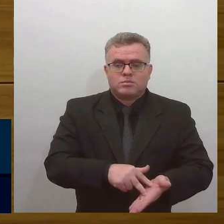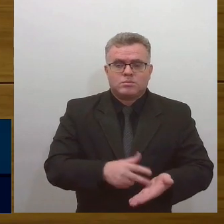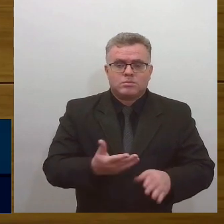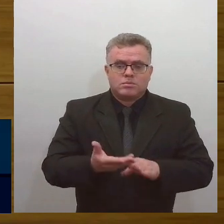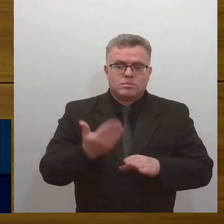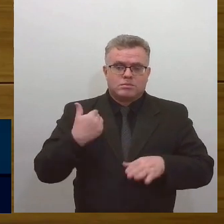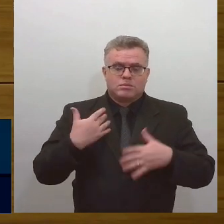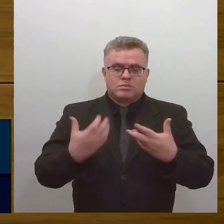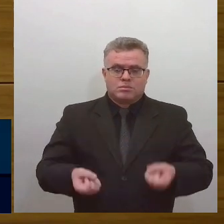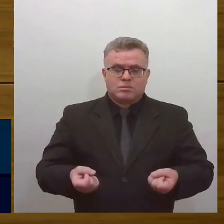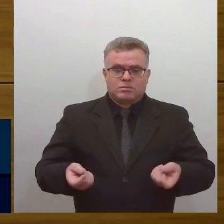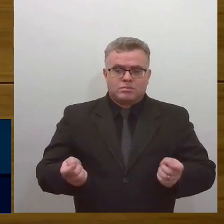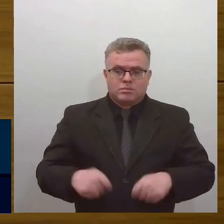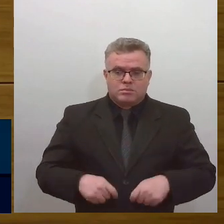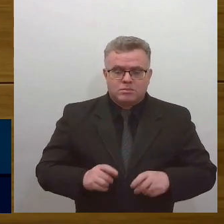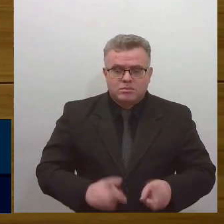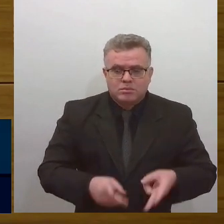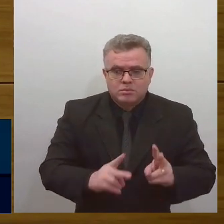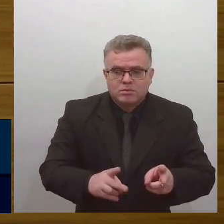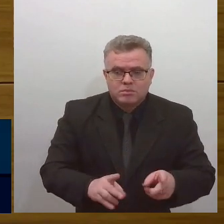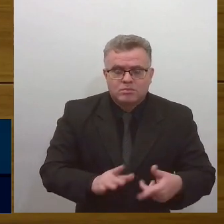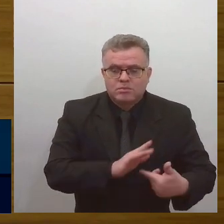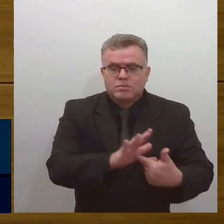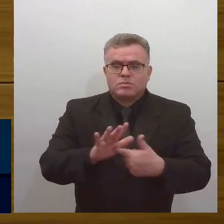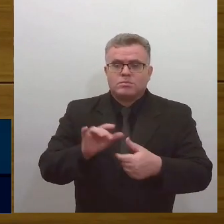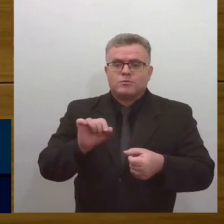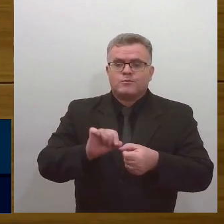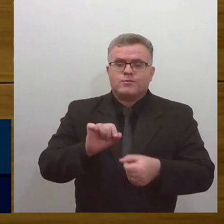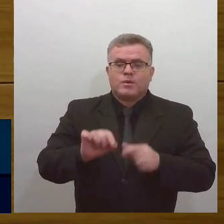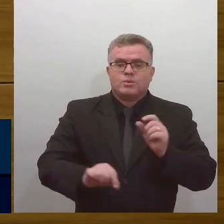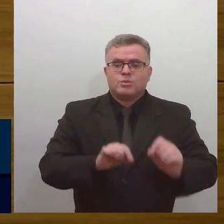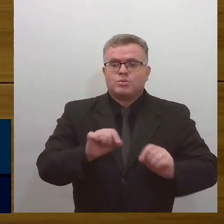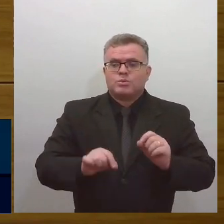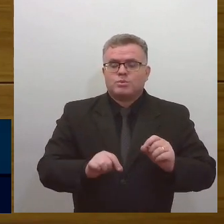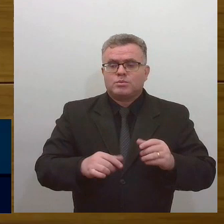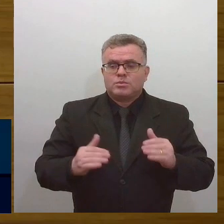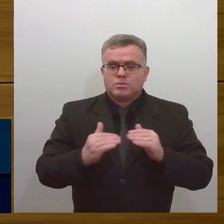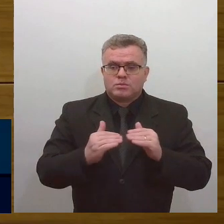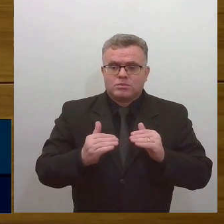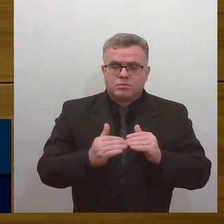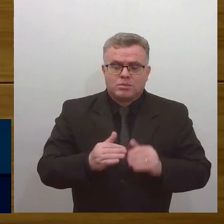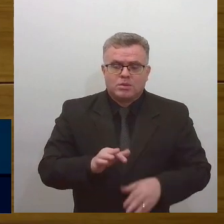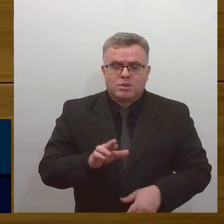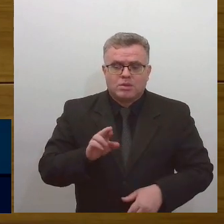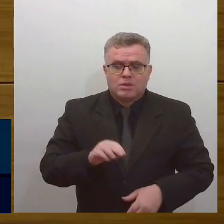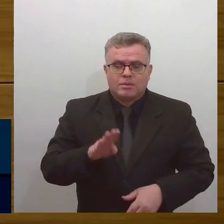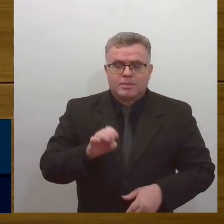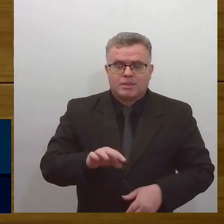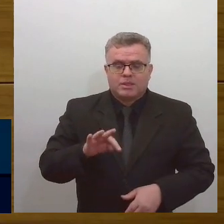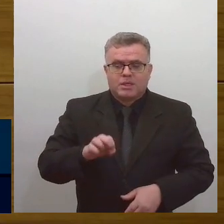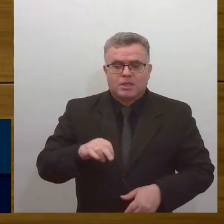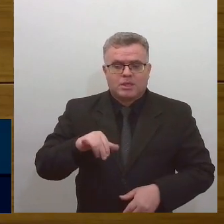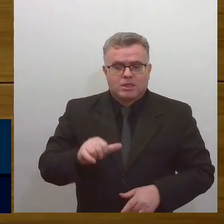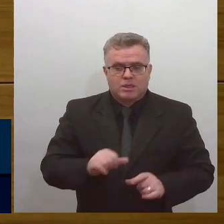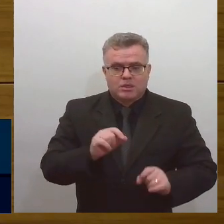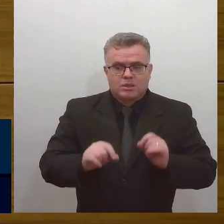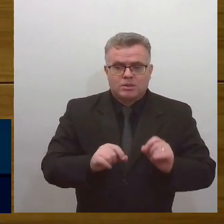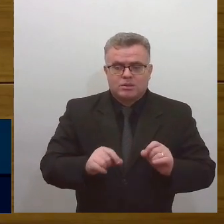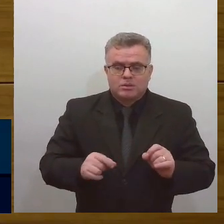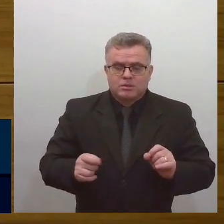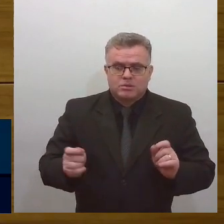Rodovia o que que o denit faz o denit faz uma coisa chamada evia estudos de viabilidade técnica econômica e